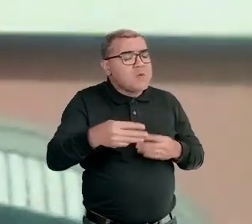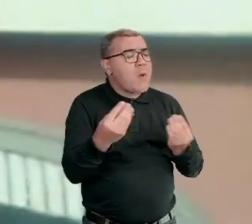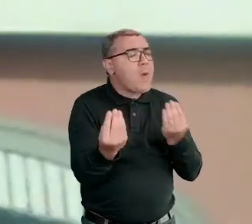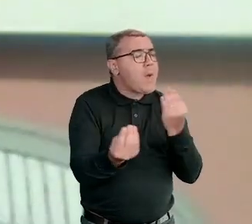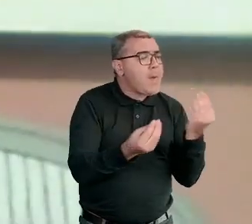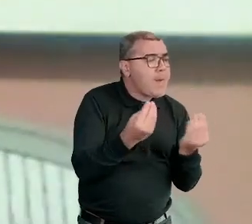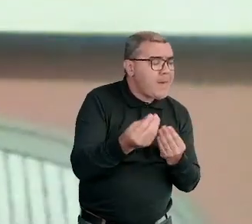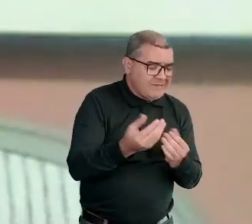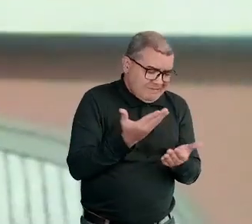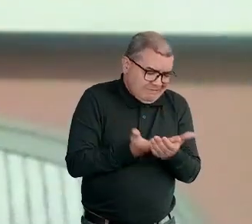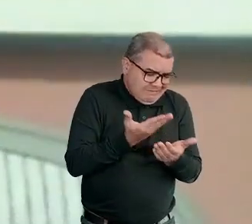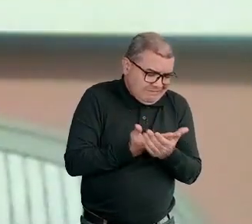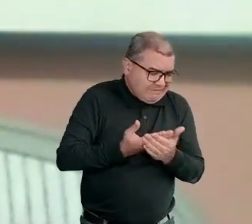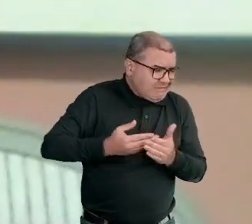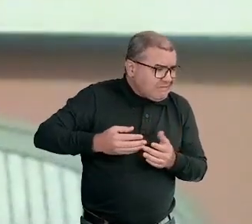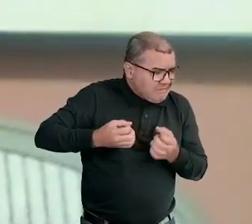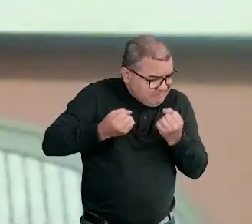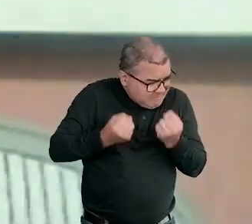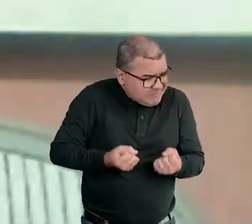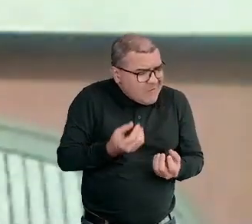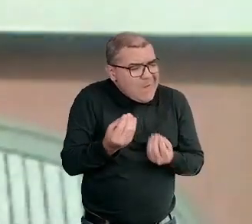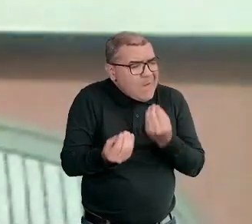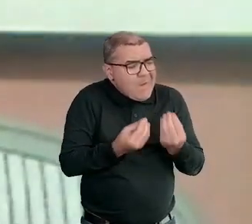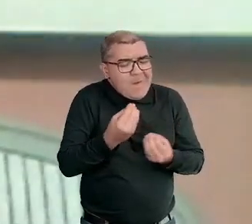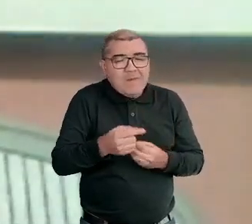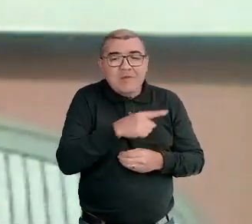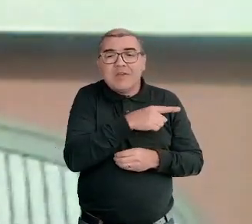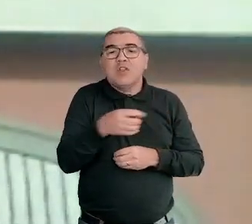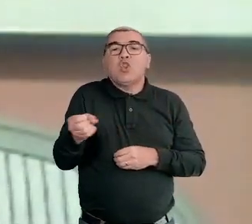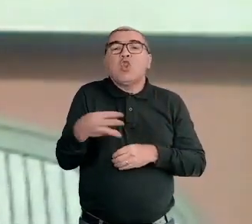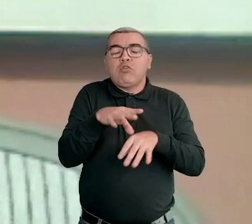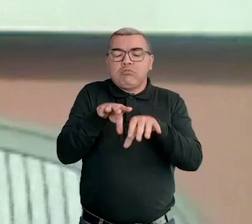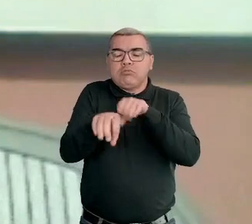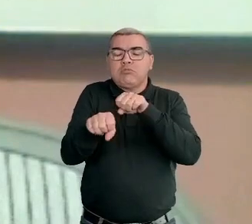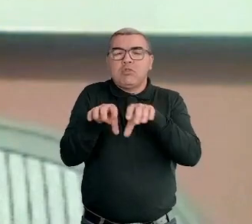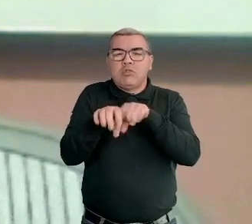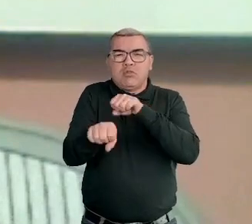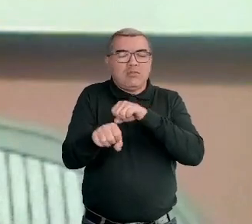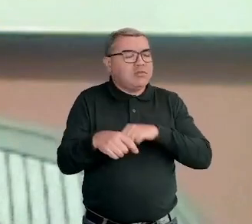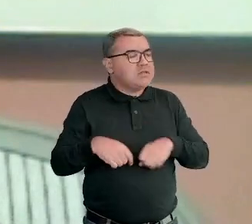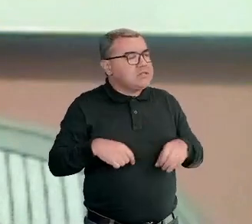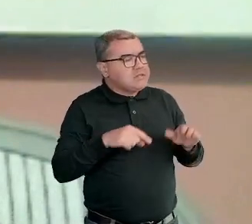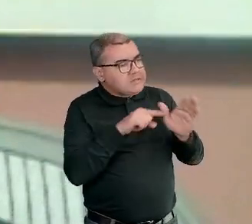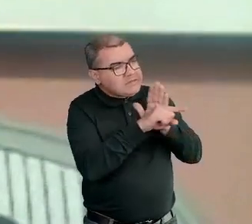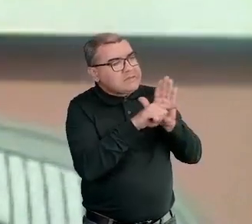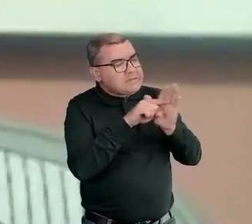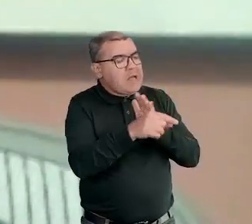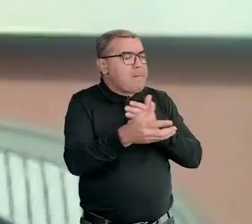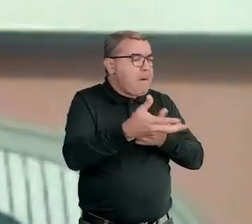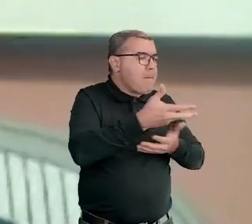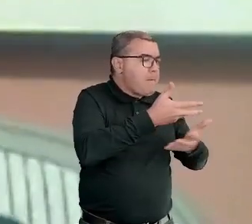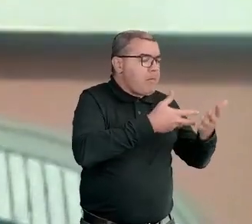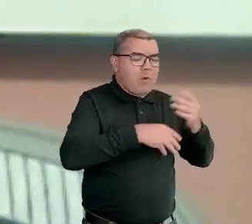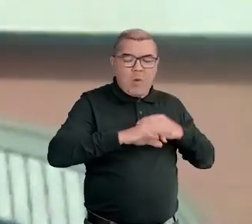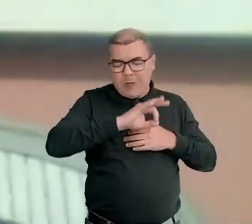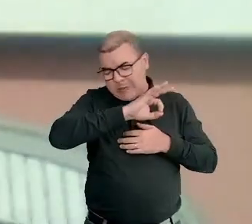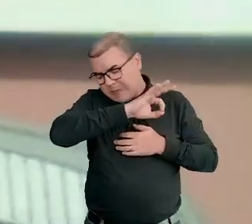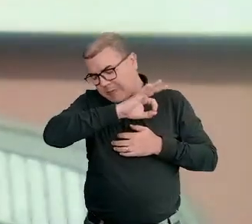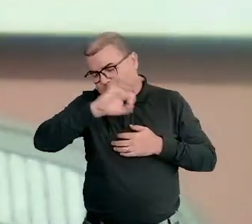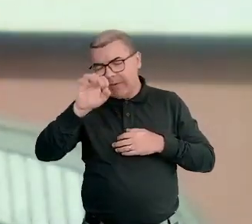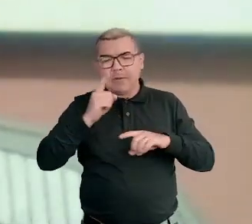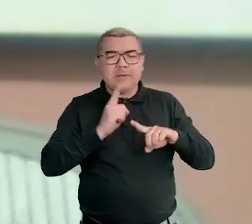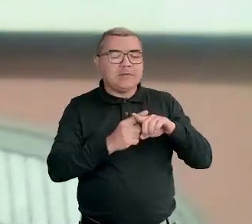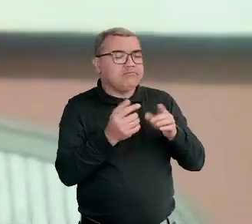desse massacre que é a formação médica. Eles eram residentes recentes, né? Então, jovens médicos. E foi espetacular.